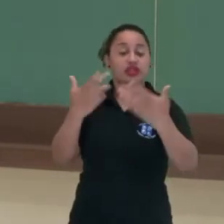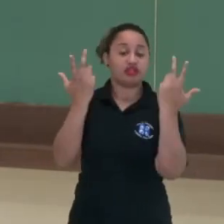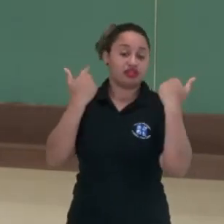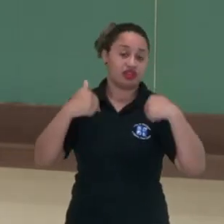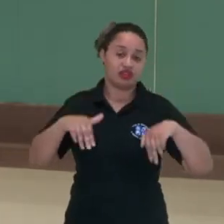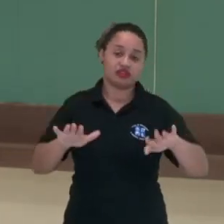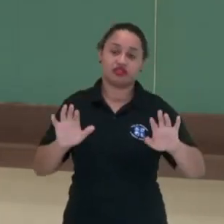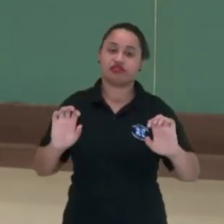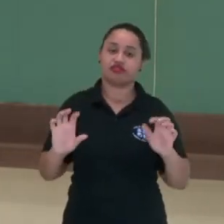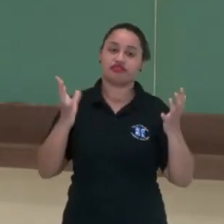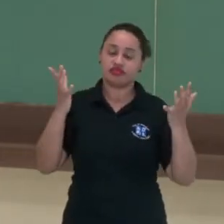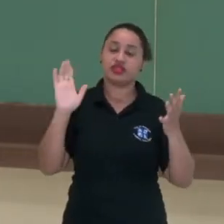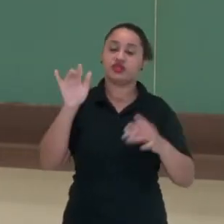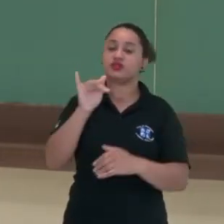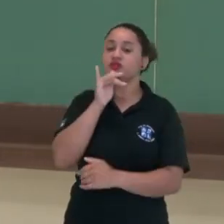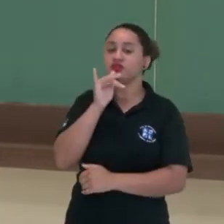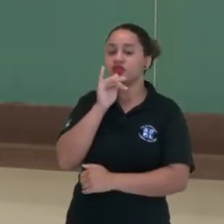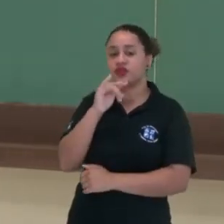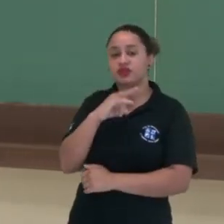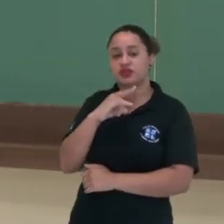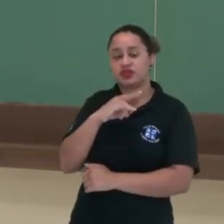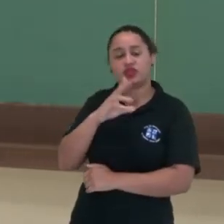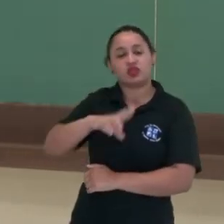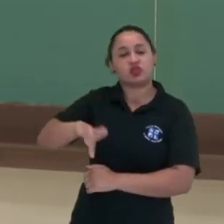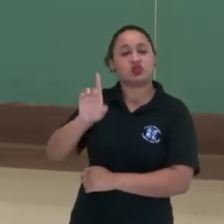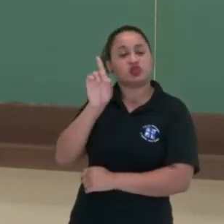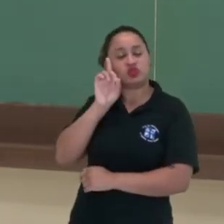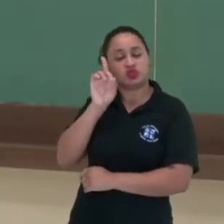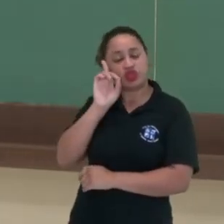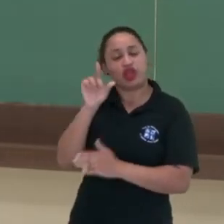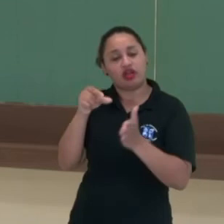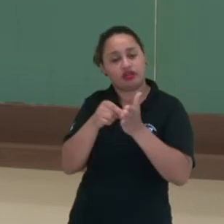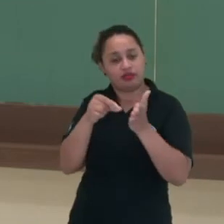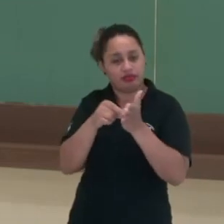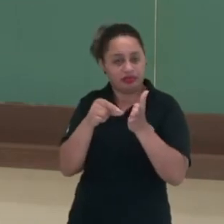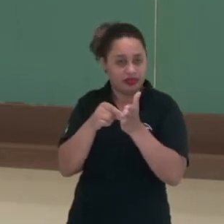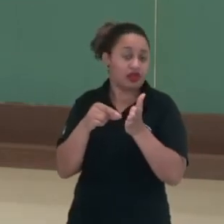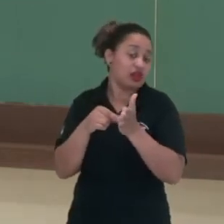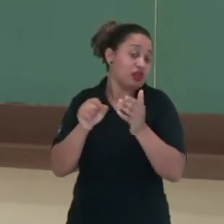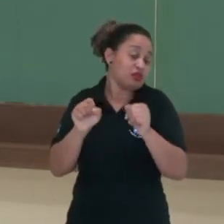naturais. E um exemplo que eu uso no dia a dia são as pilhas e baterias.